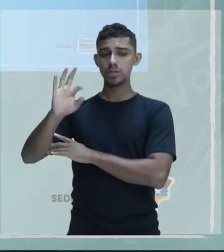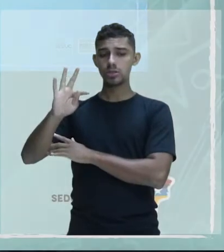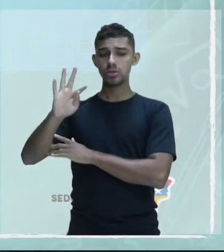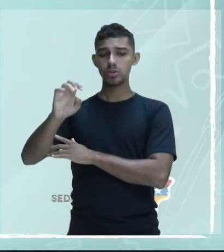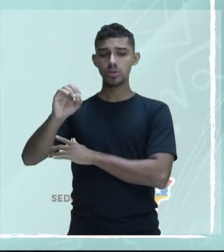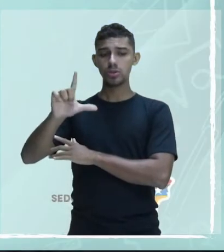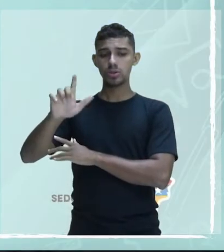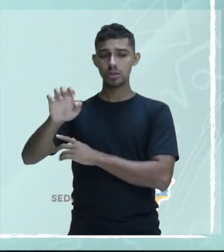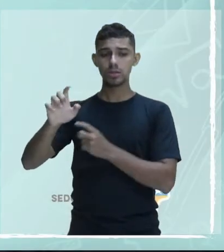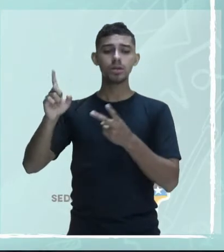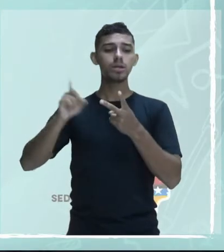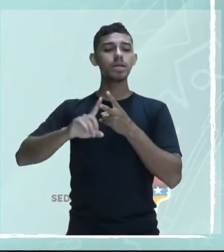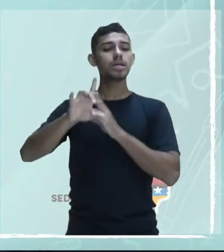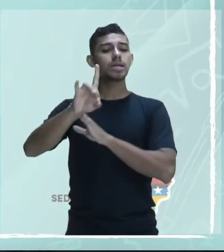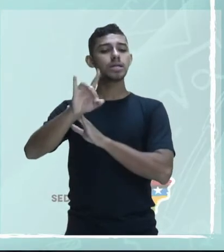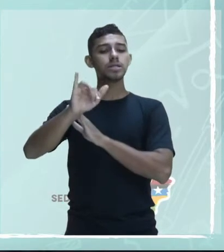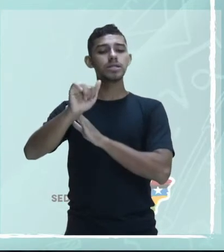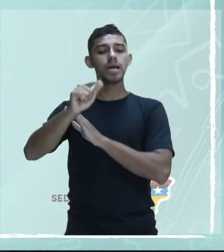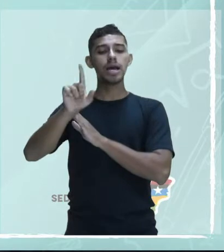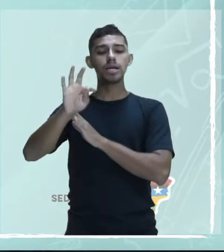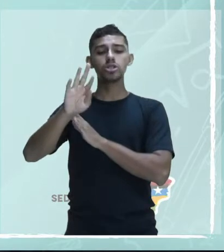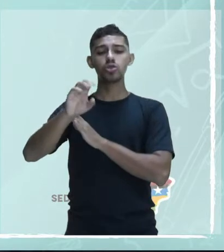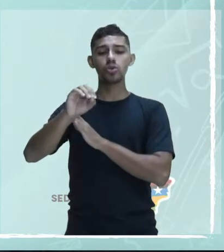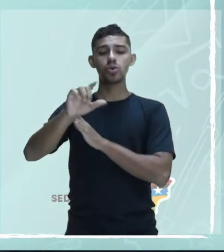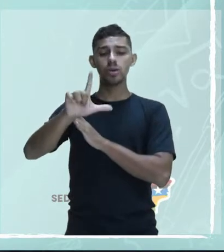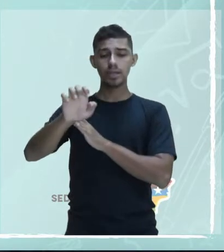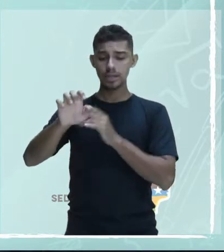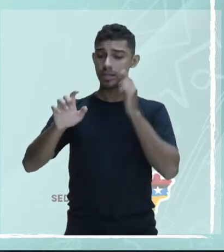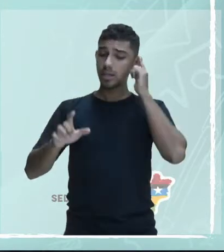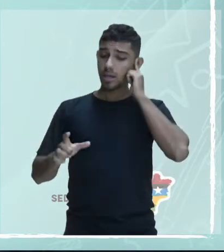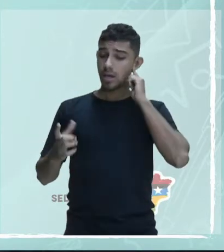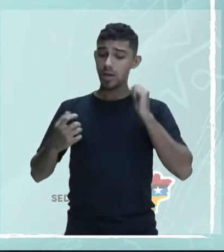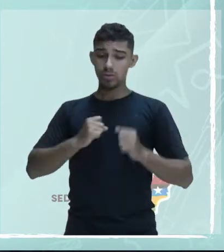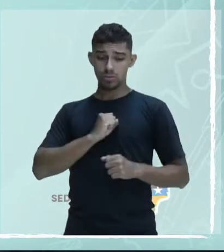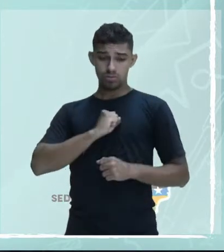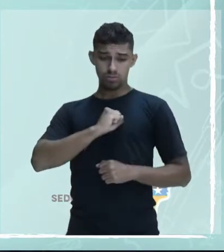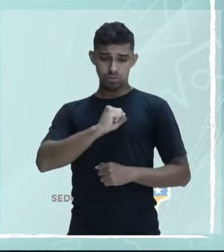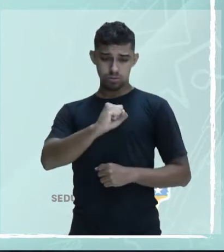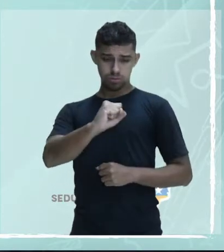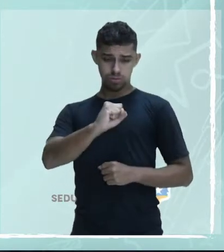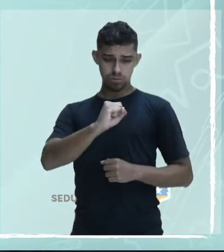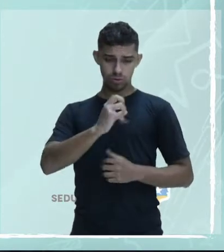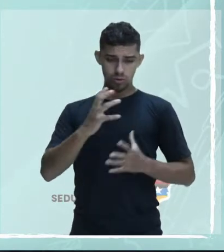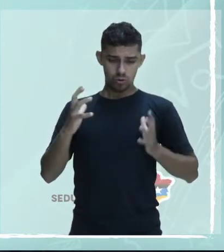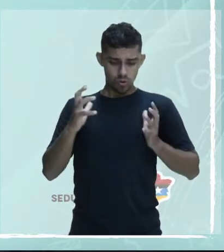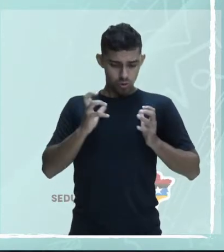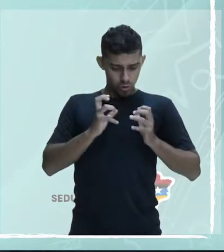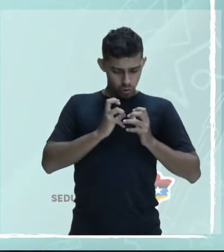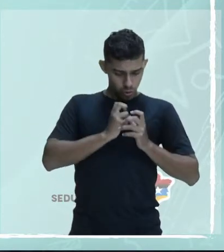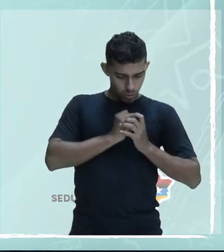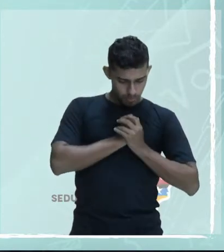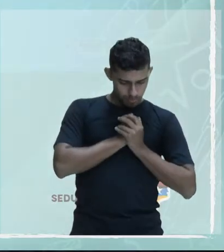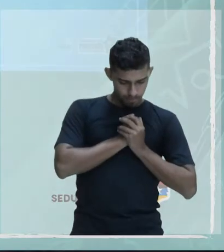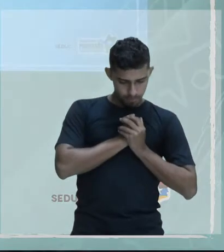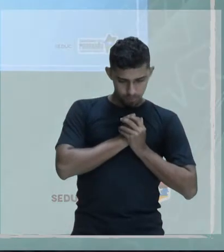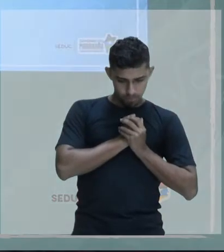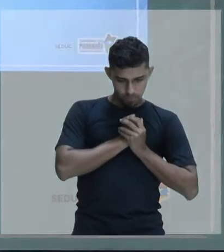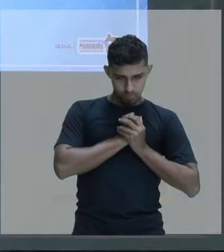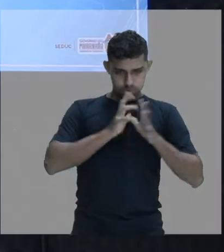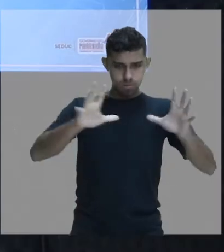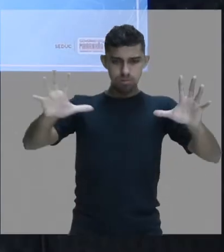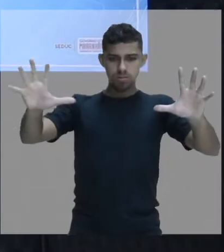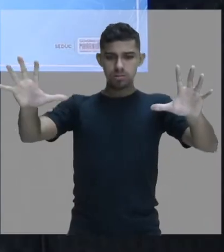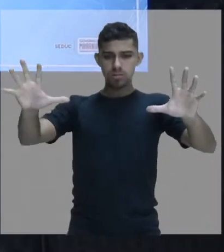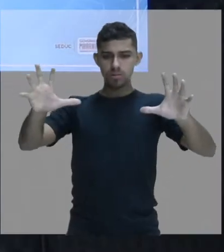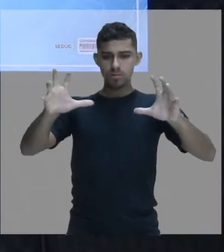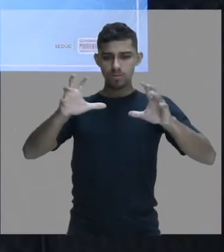A sístole é o momento que o coração contrai e expulsa o sangue. É o momento de contração. Então, o coração fez